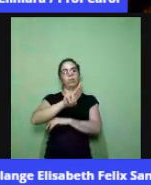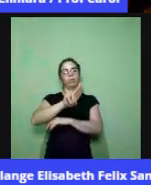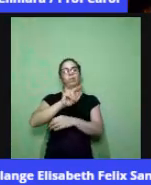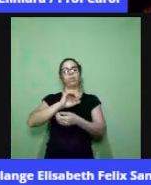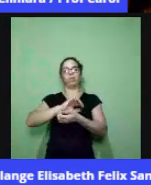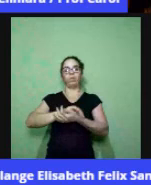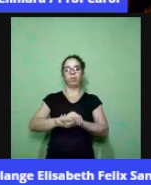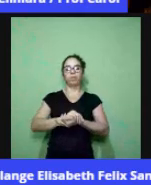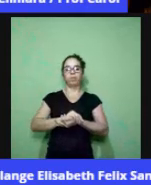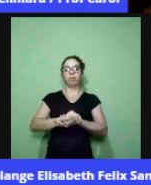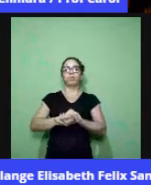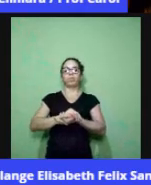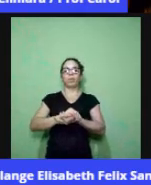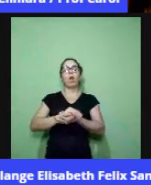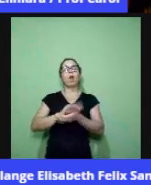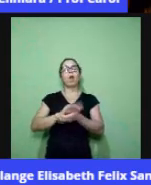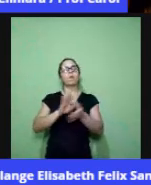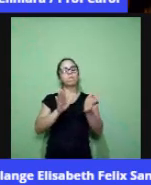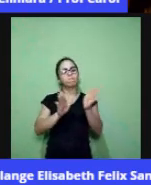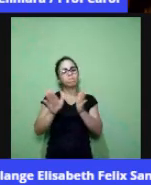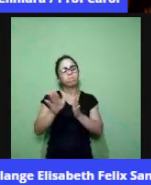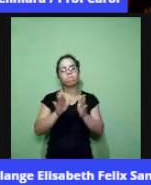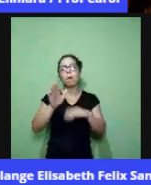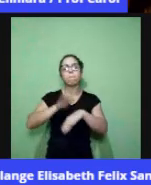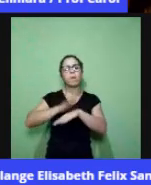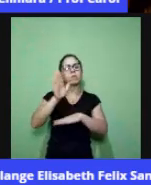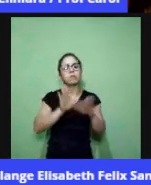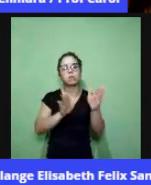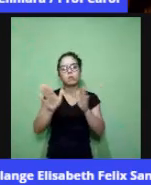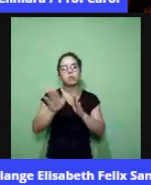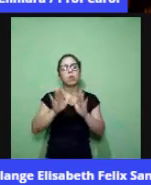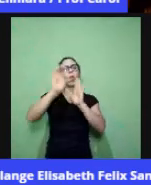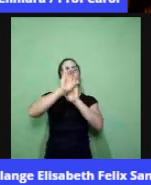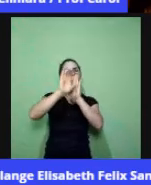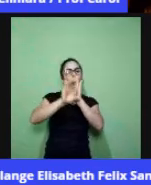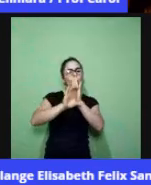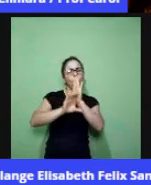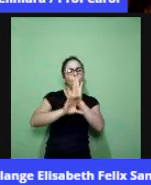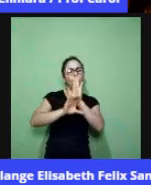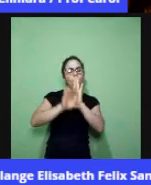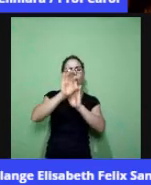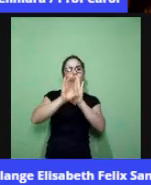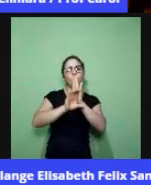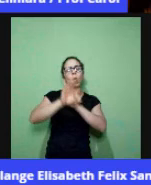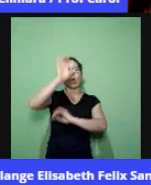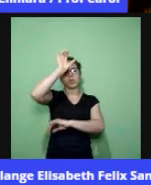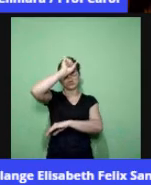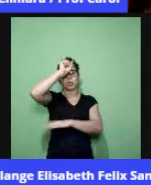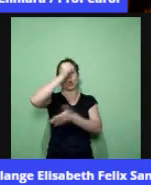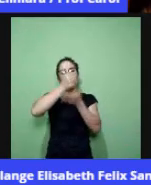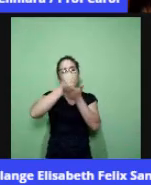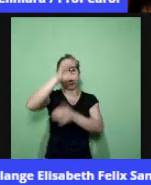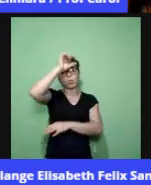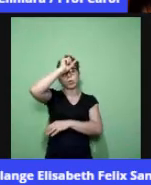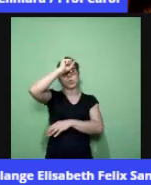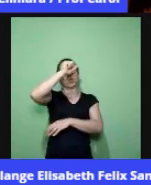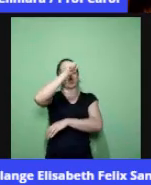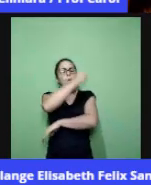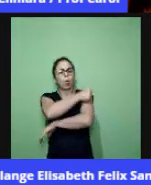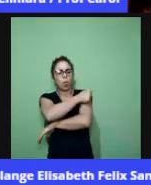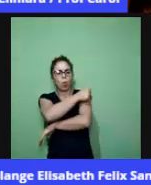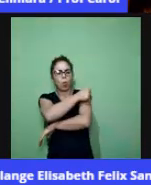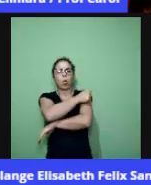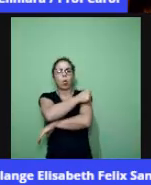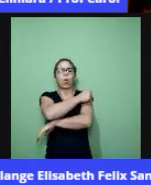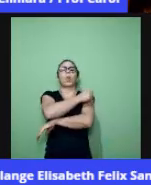mais acessível o conteúdo, a aprendizagem ao nosso estudante com deficiência. Sempre, a gente bate muito nessa